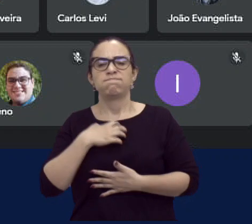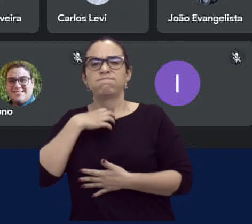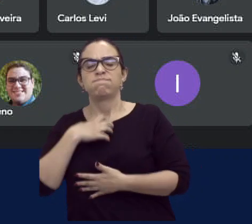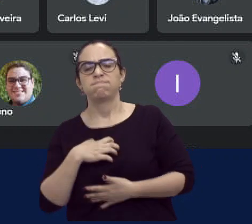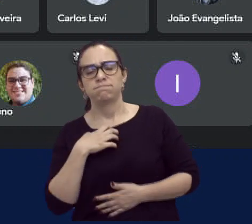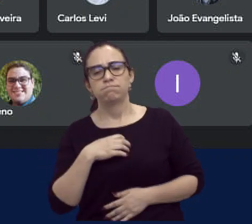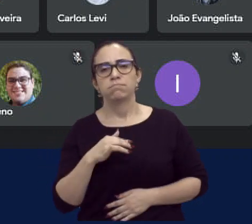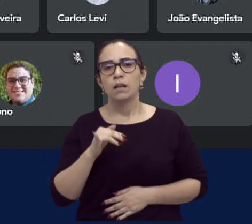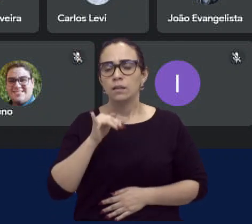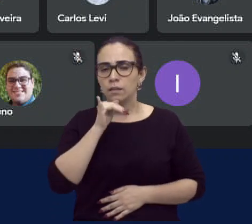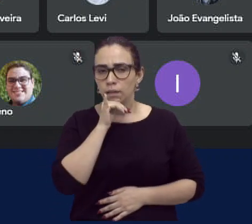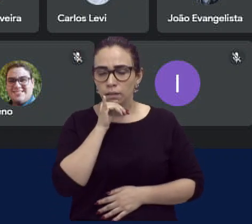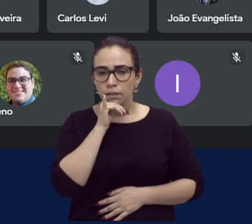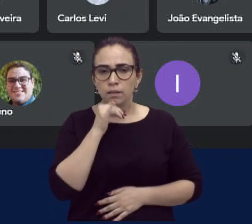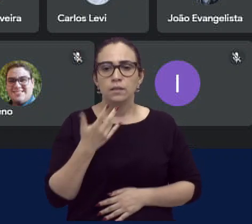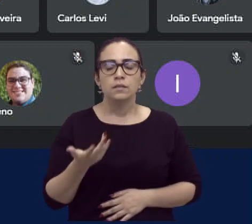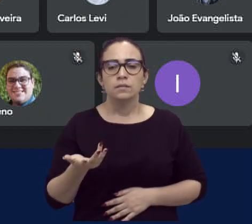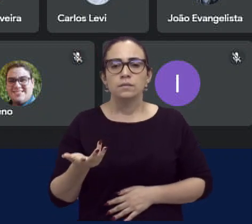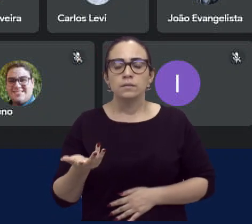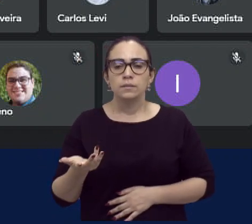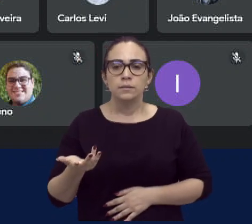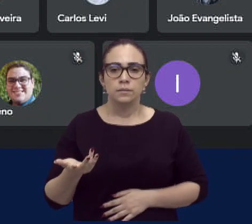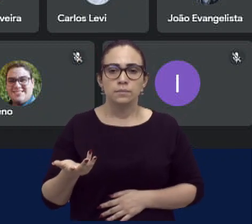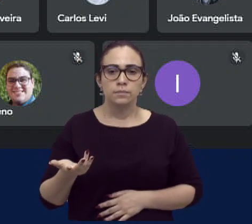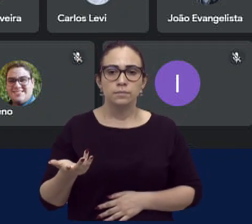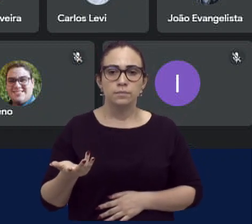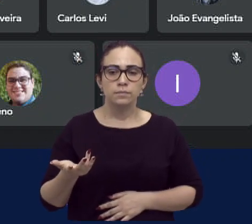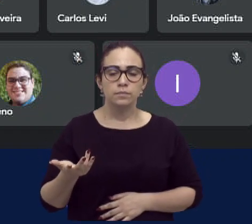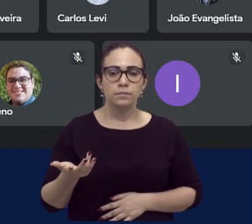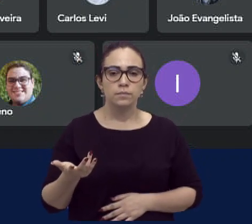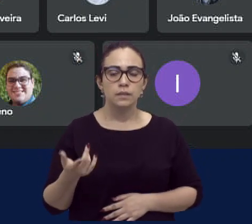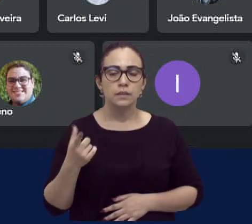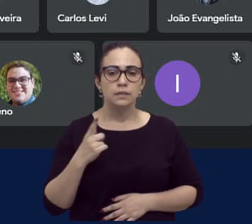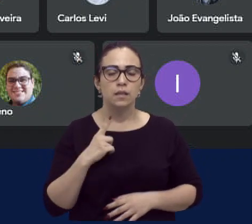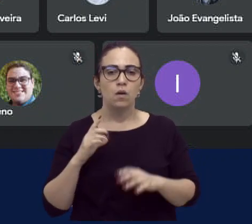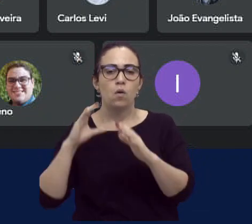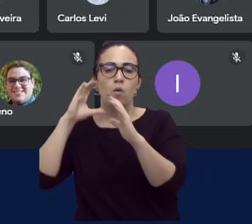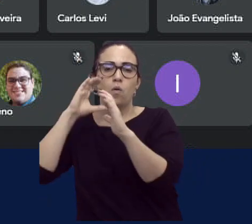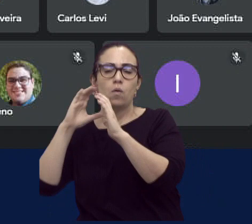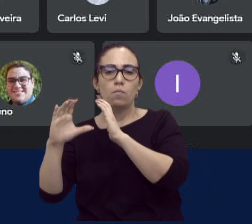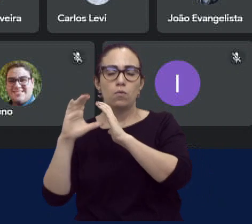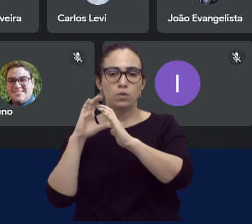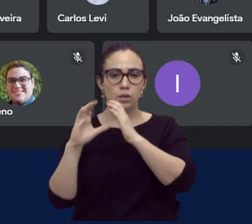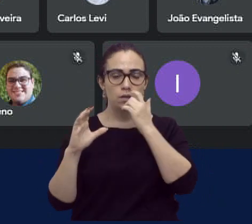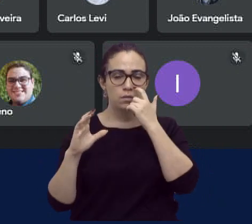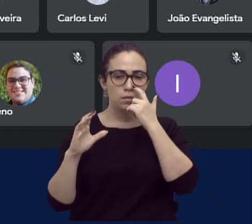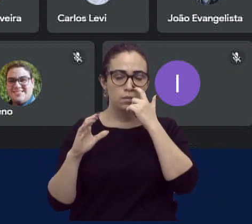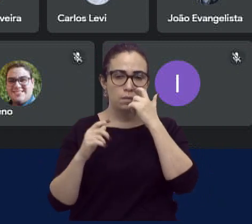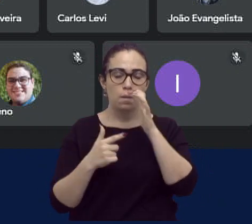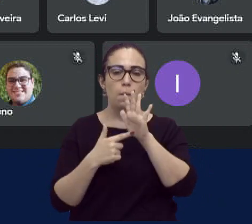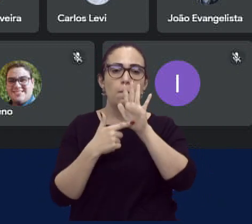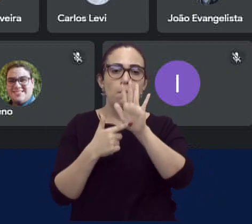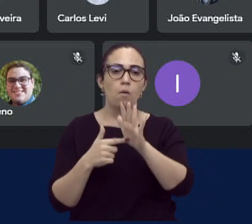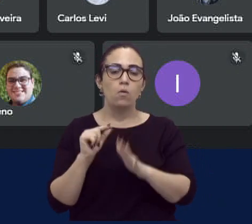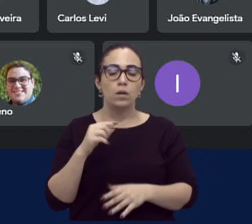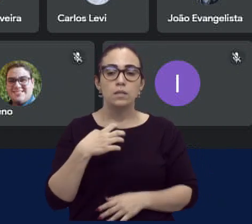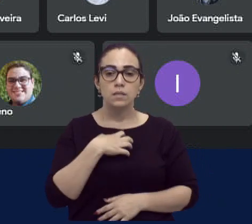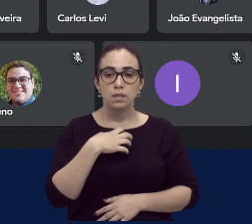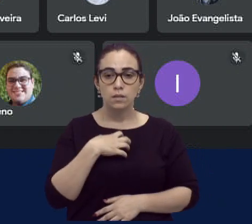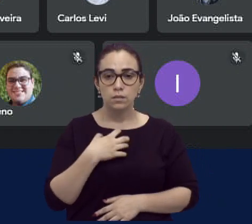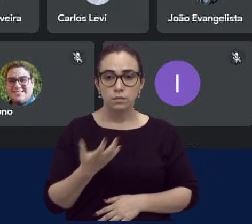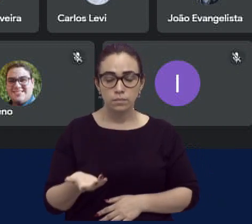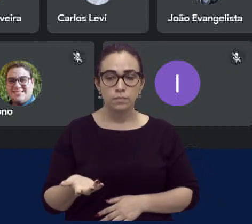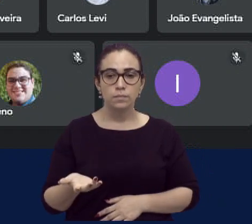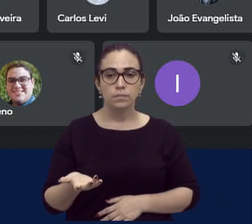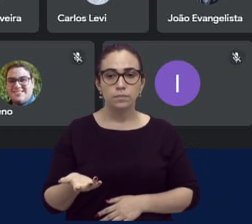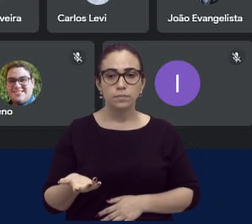está triste, né? Então, toda comunicação, ela mostra um sentimento.